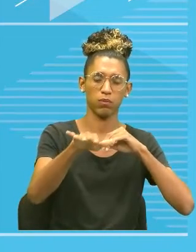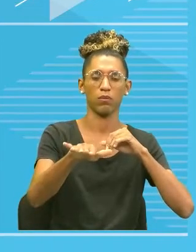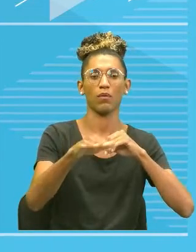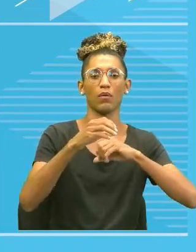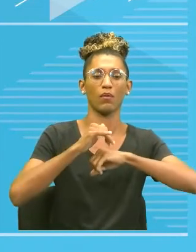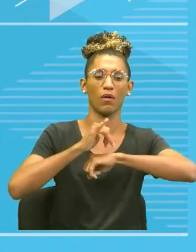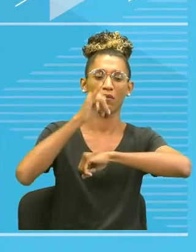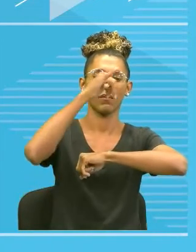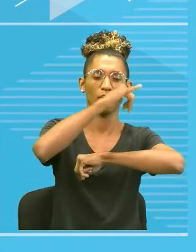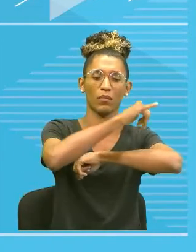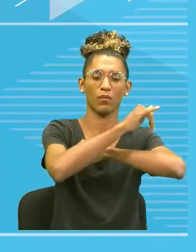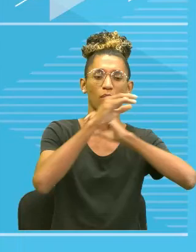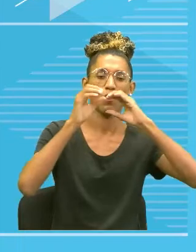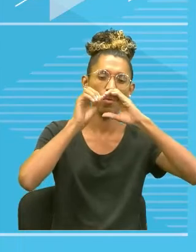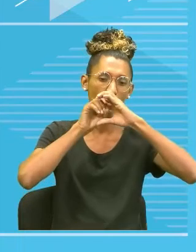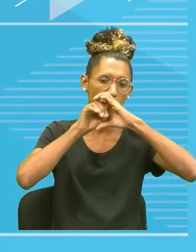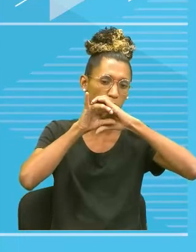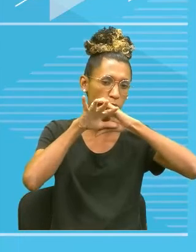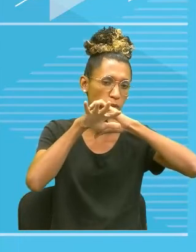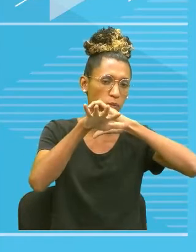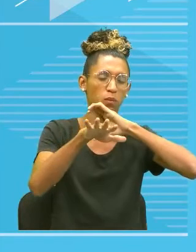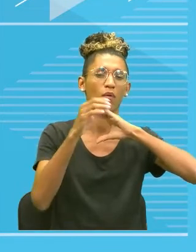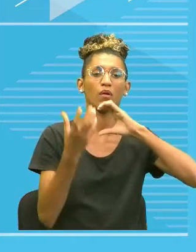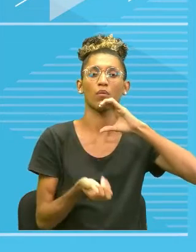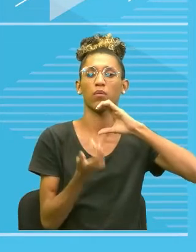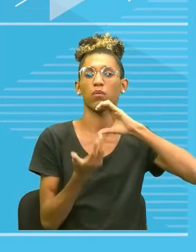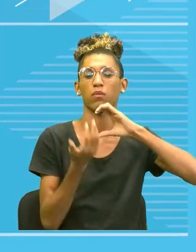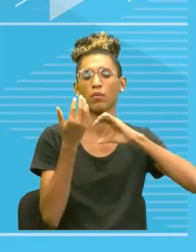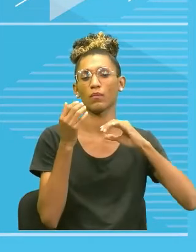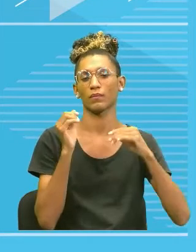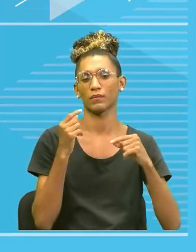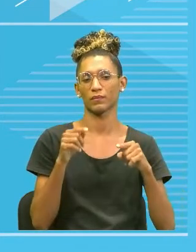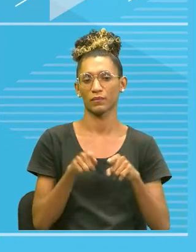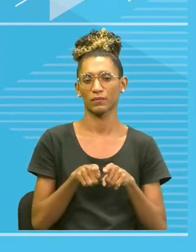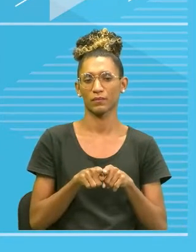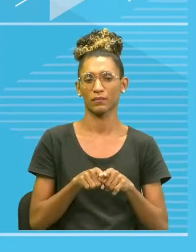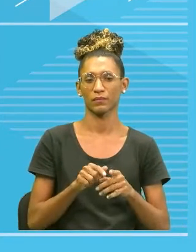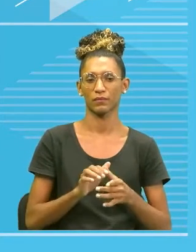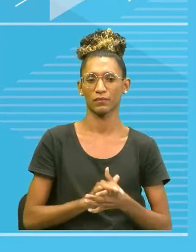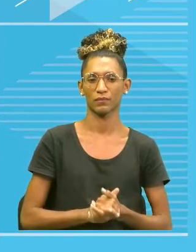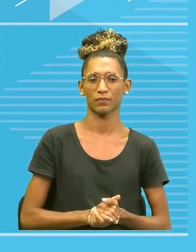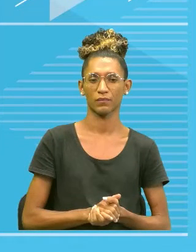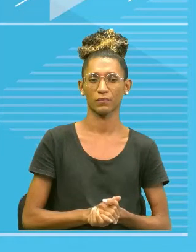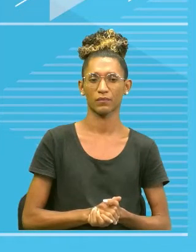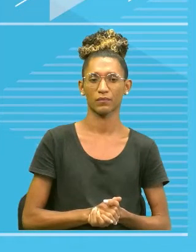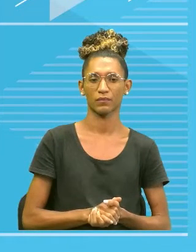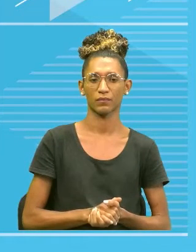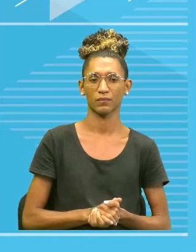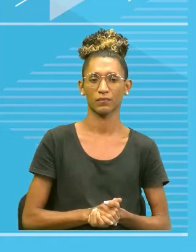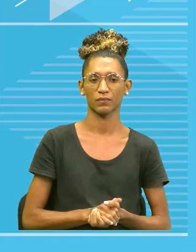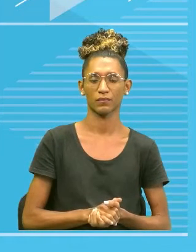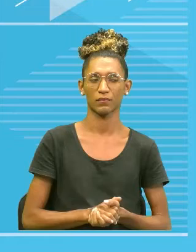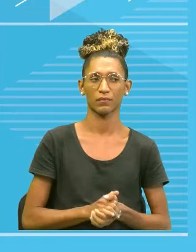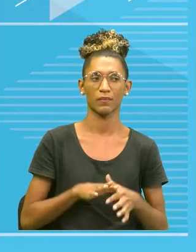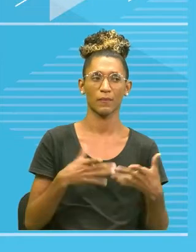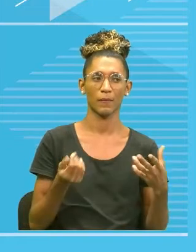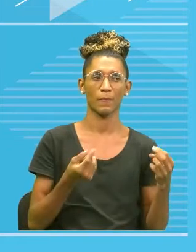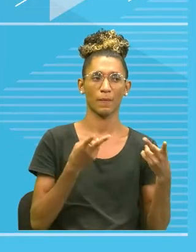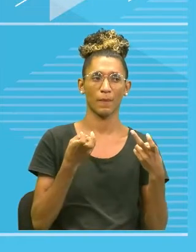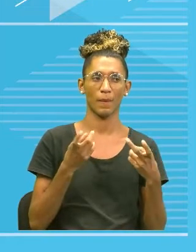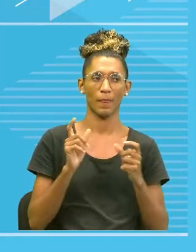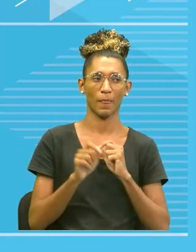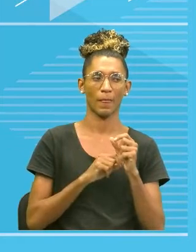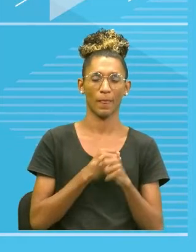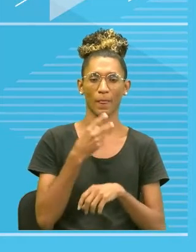porque justamente ele não consegue trocar calor com o sistema pelo fato da transformação ser muito rápida. Então percebam que nas